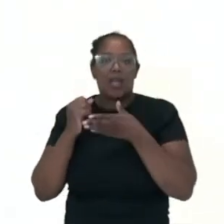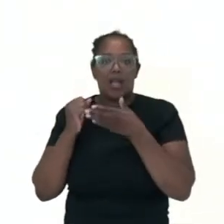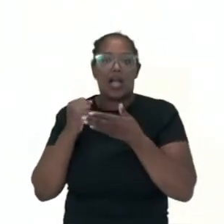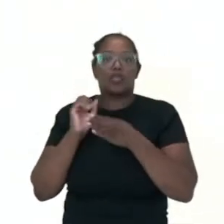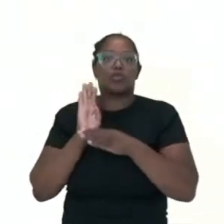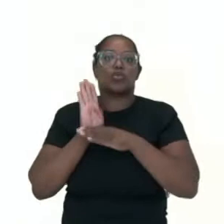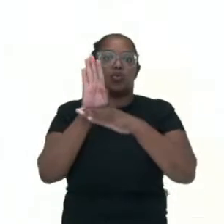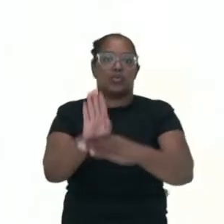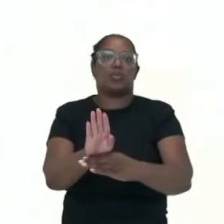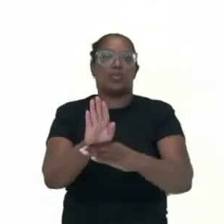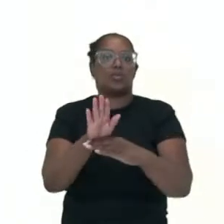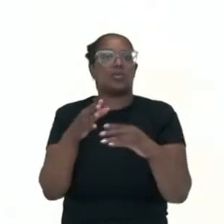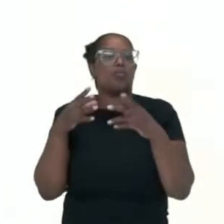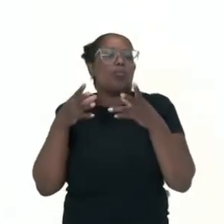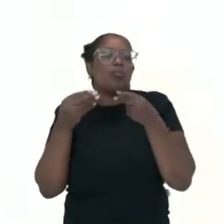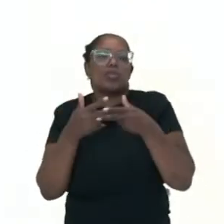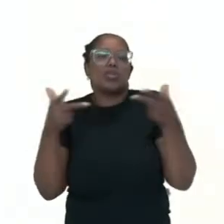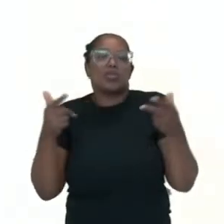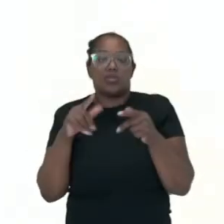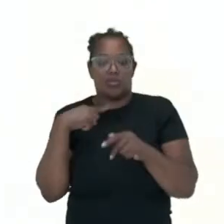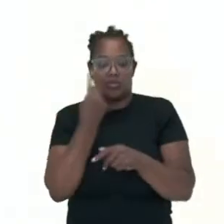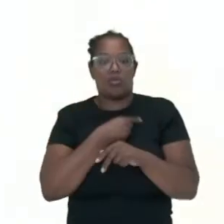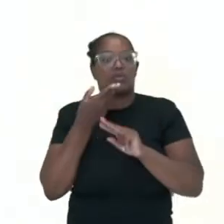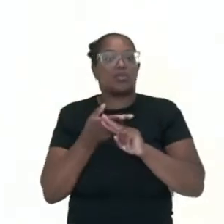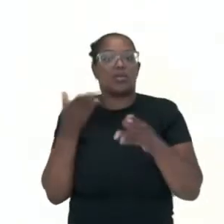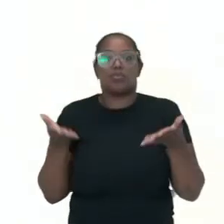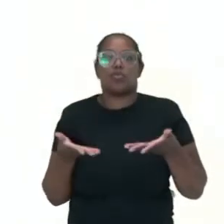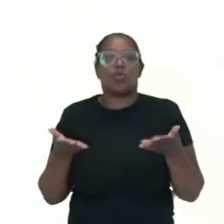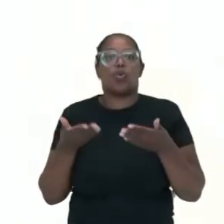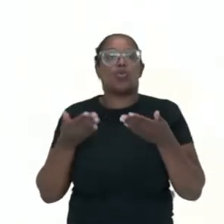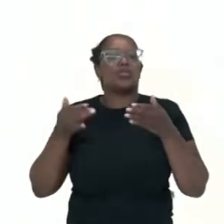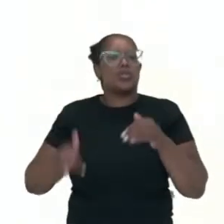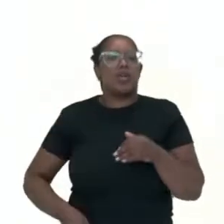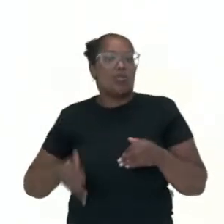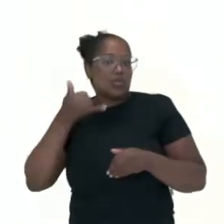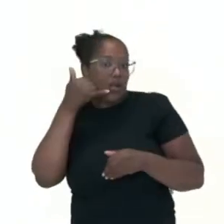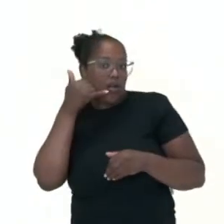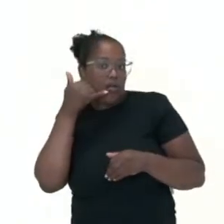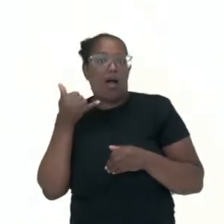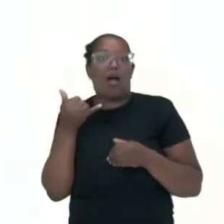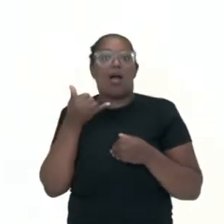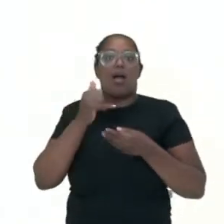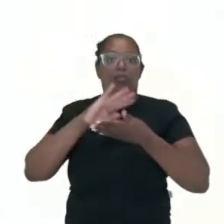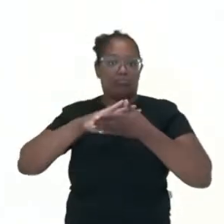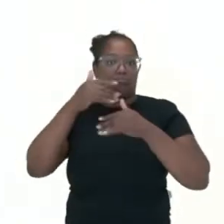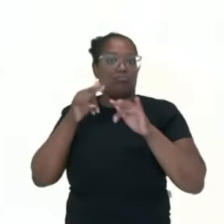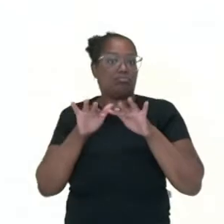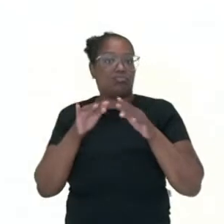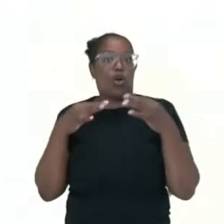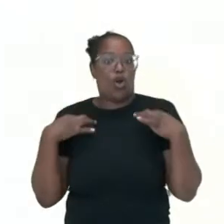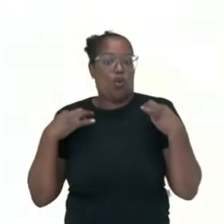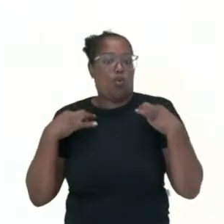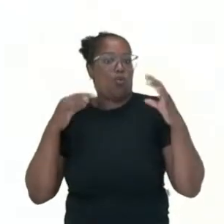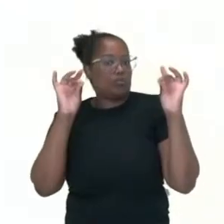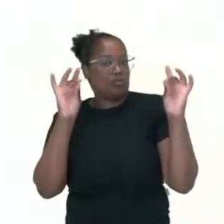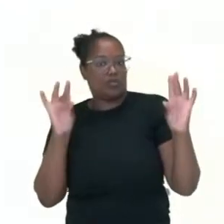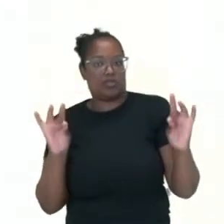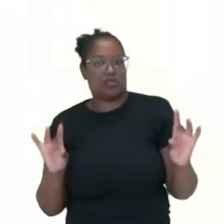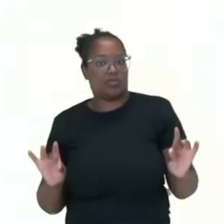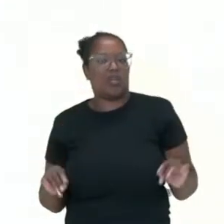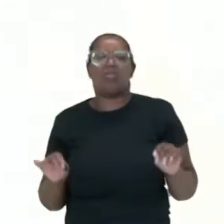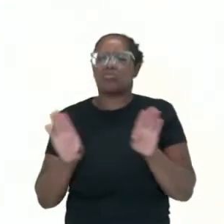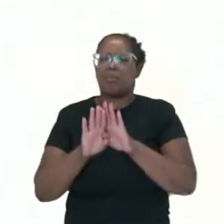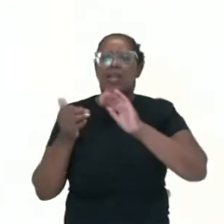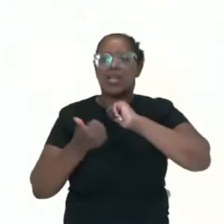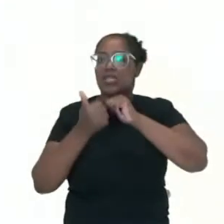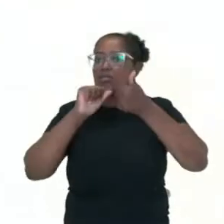muitas coisas que nós usamos hoje, como por exemplo o micro-ondas, o celular, o advento de vestuário adequado para determinadas práticas